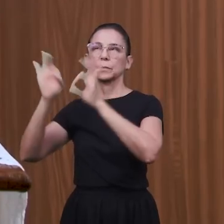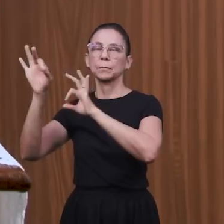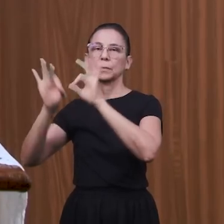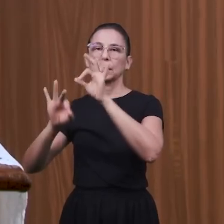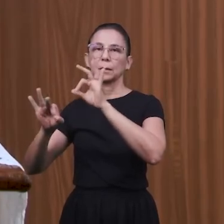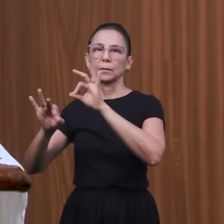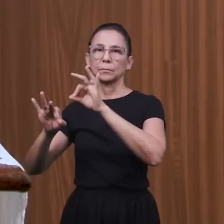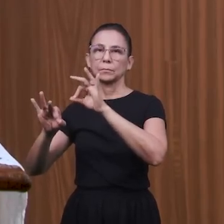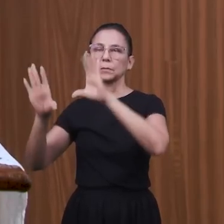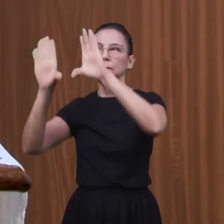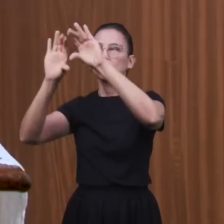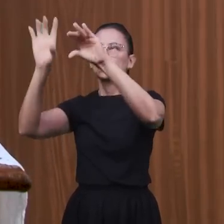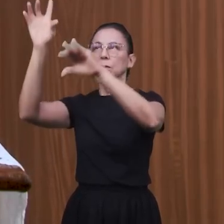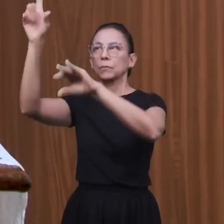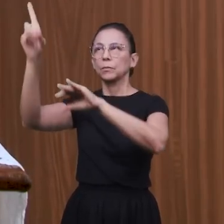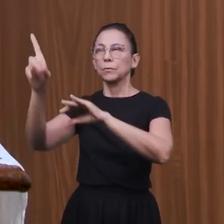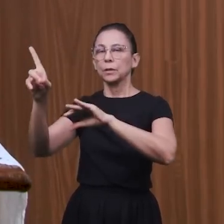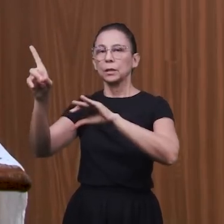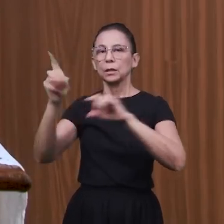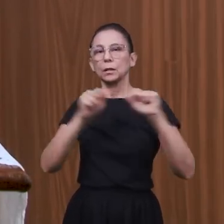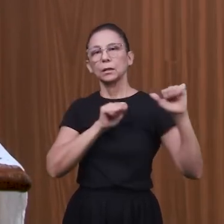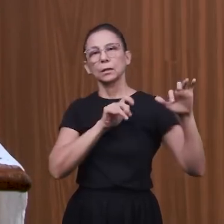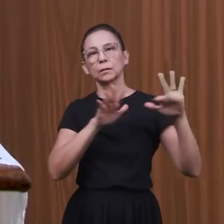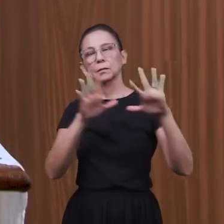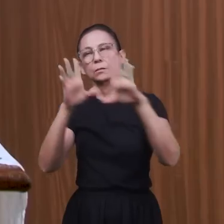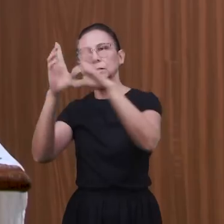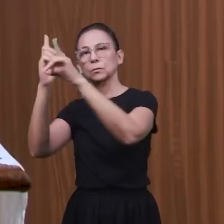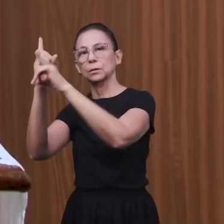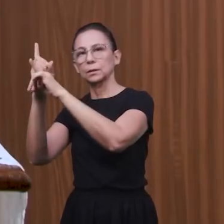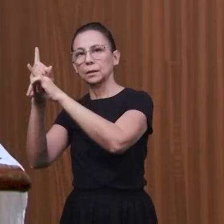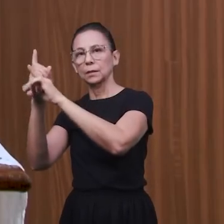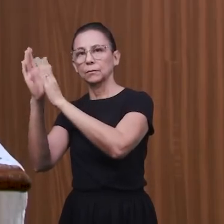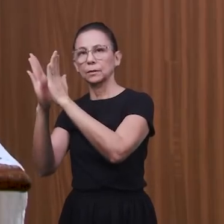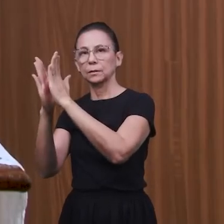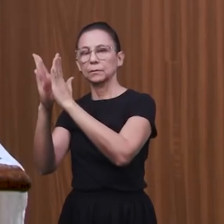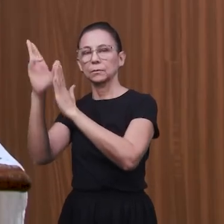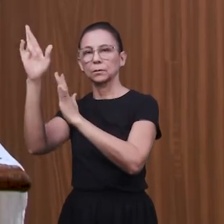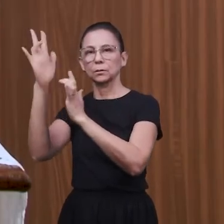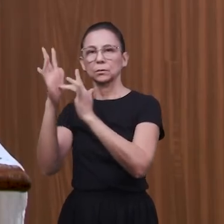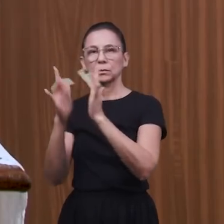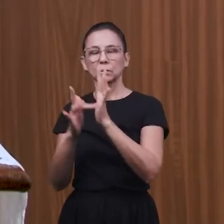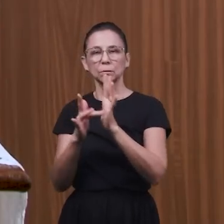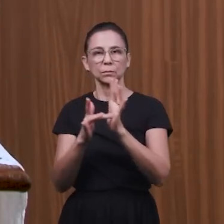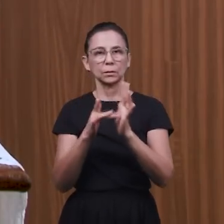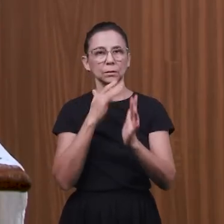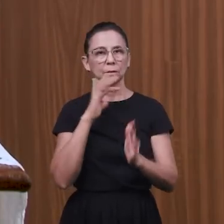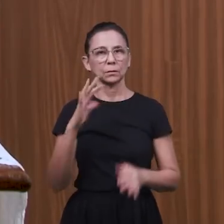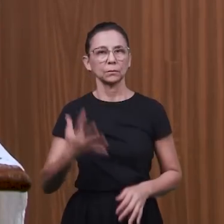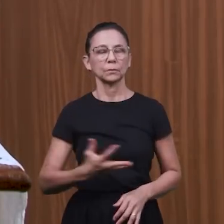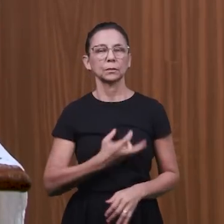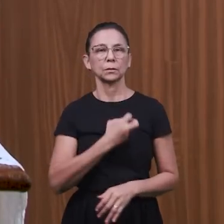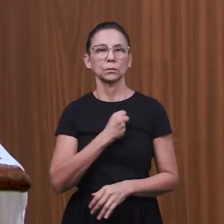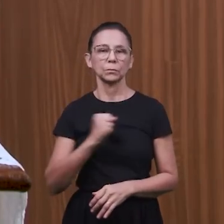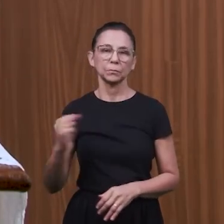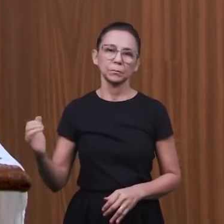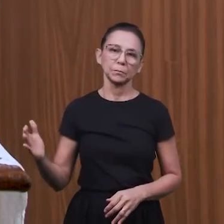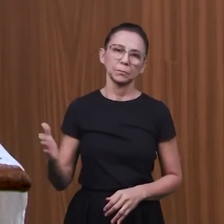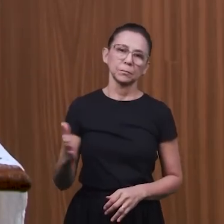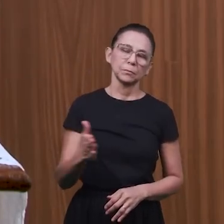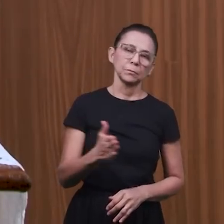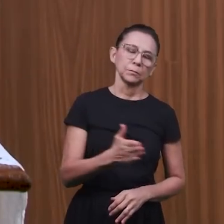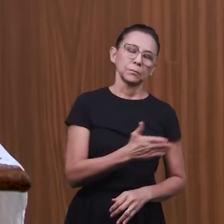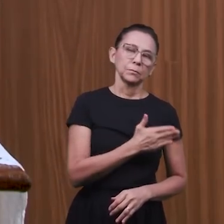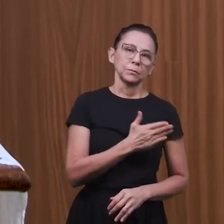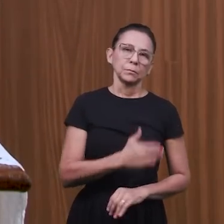nos ares, para estarmos face a face na eternidade com o nosso Salvador. Seja louvado, seja